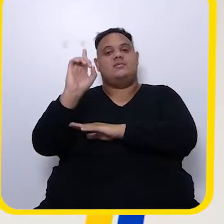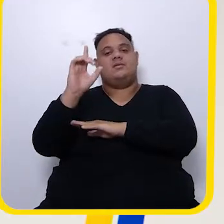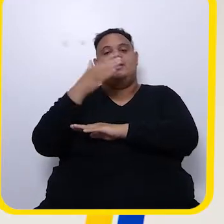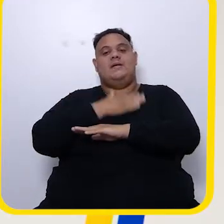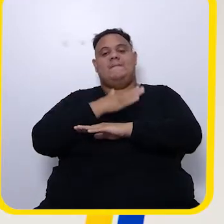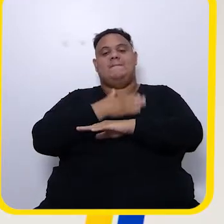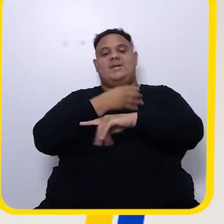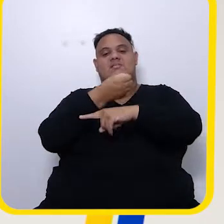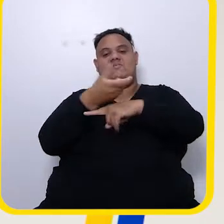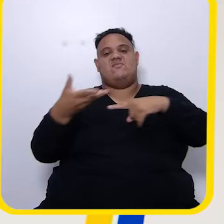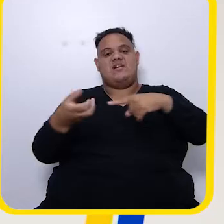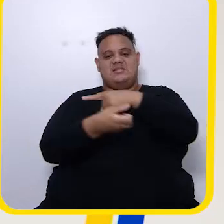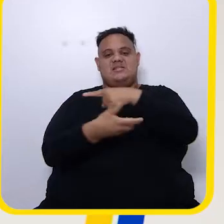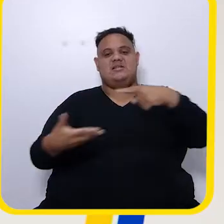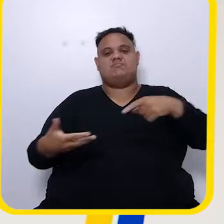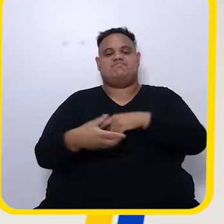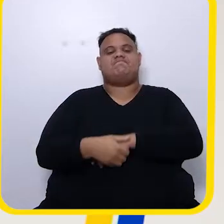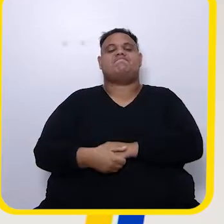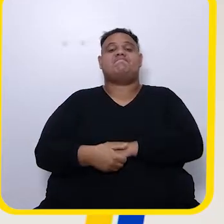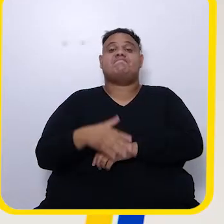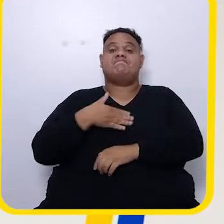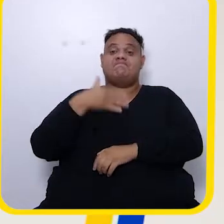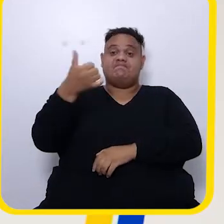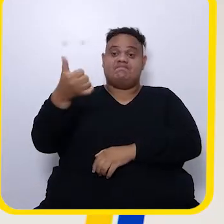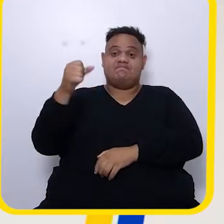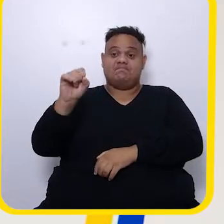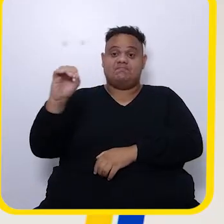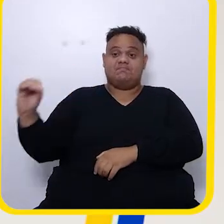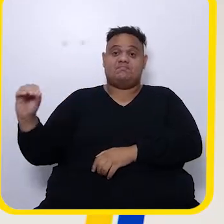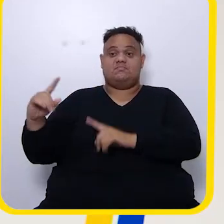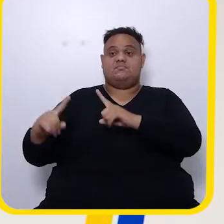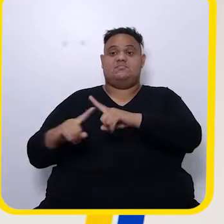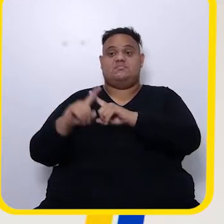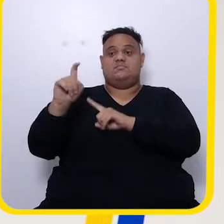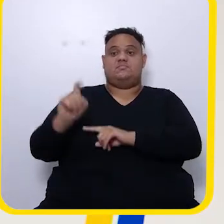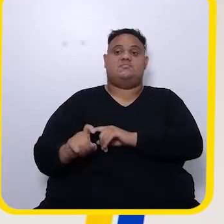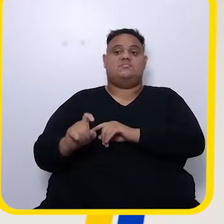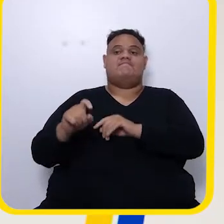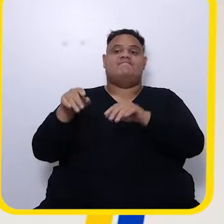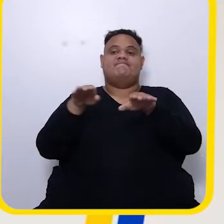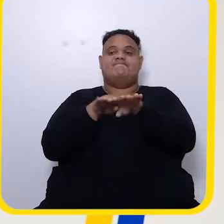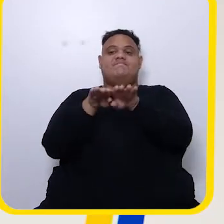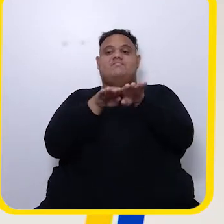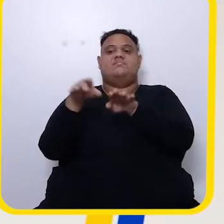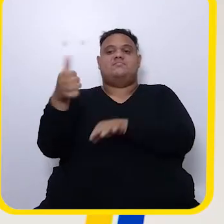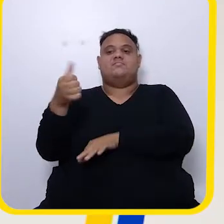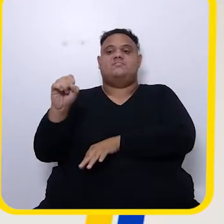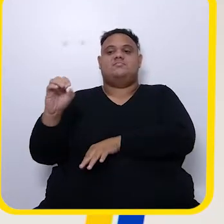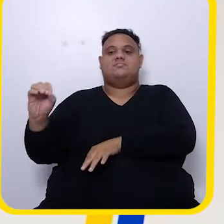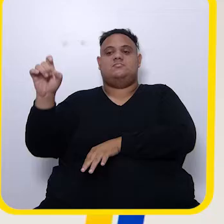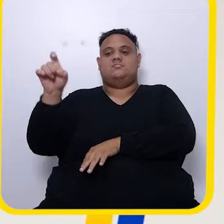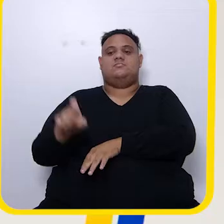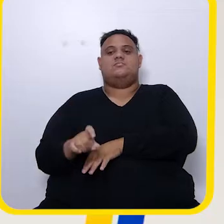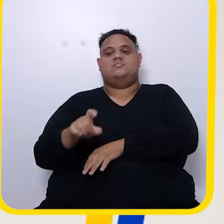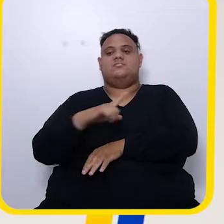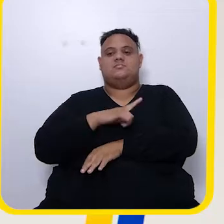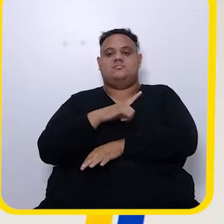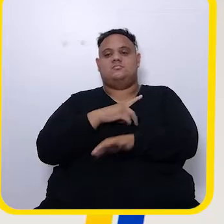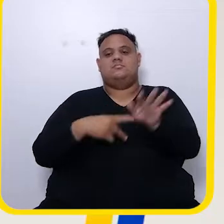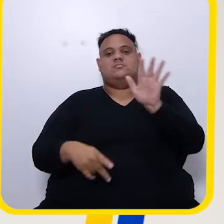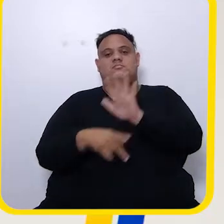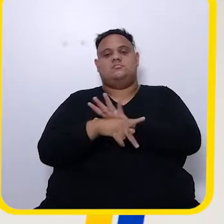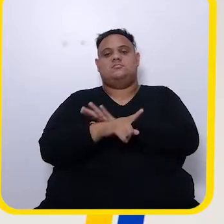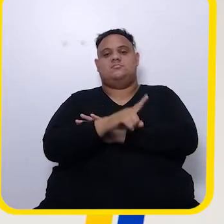minha fração. 180 vezes x é igual a 180x. Já vou aplicar a propriedade distributiva aqui,